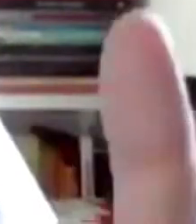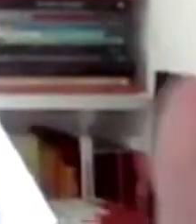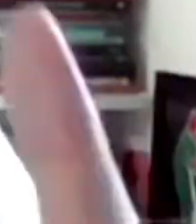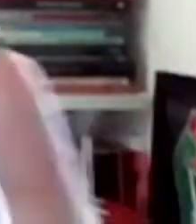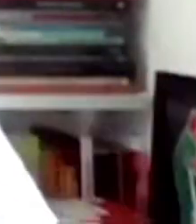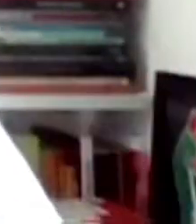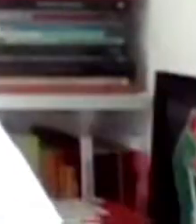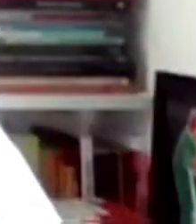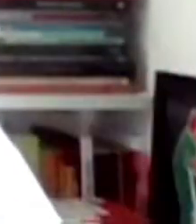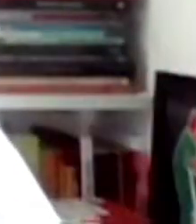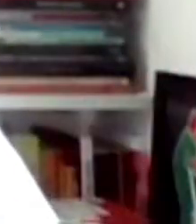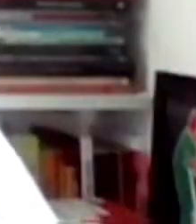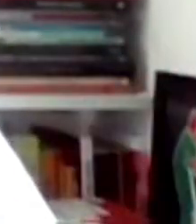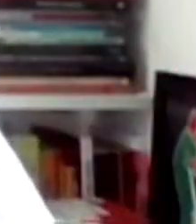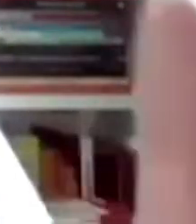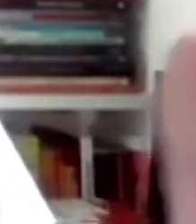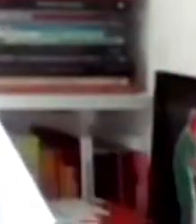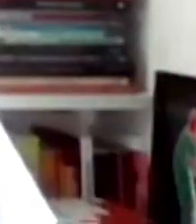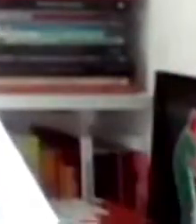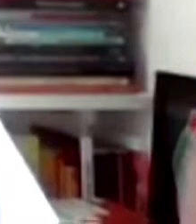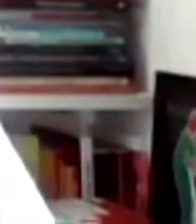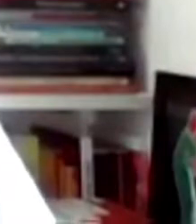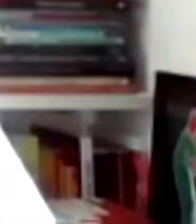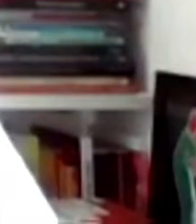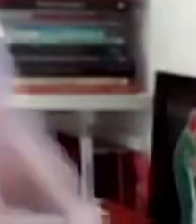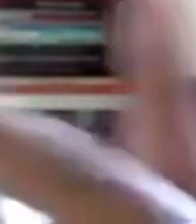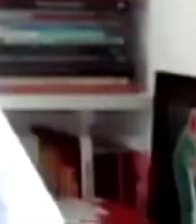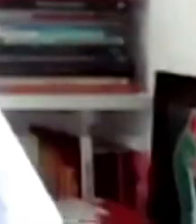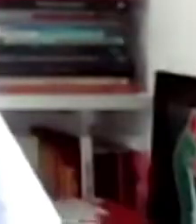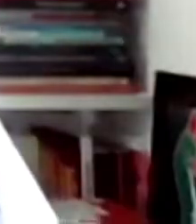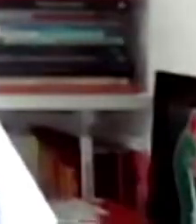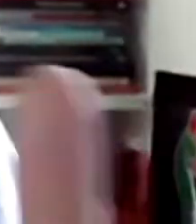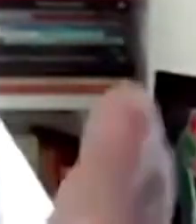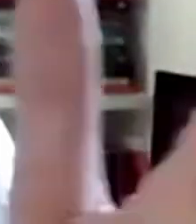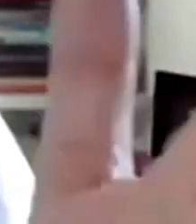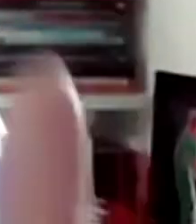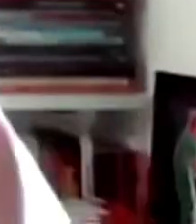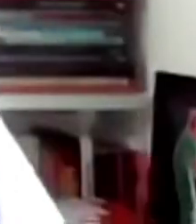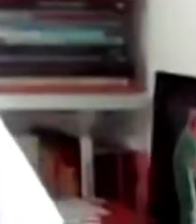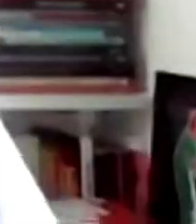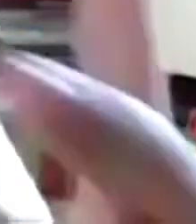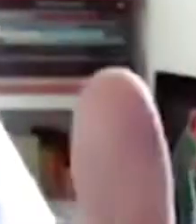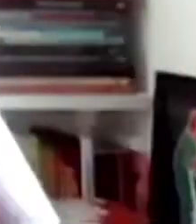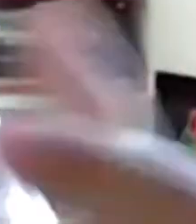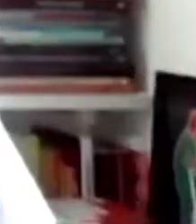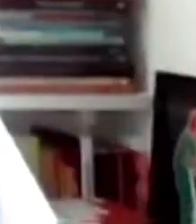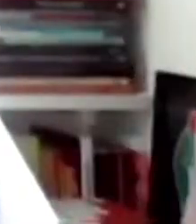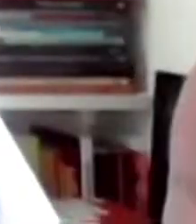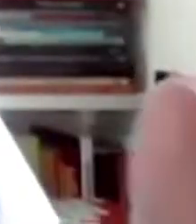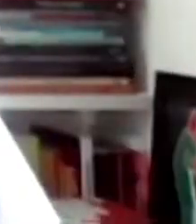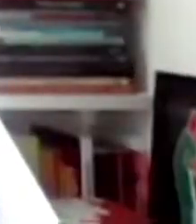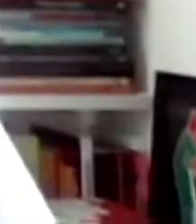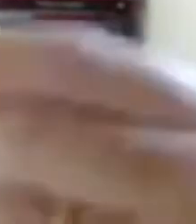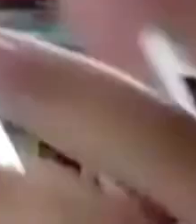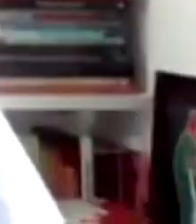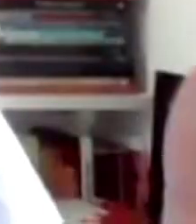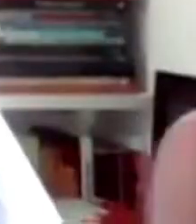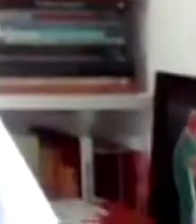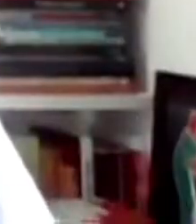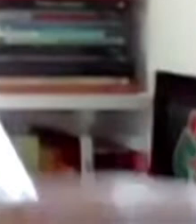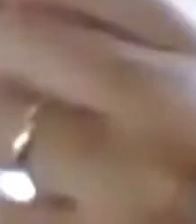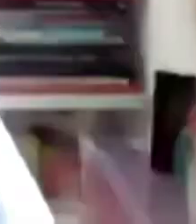teve, é muito consolidado esse processo de luta no município, que poderia ter avançado e não se concretizou, justamente porque a pauta econômica